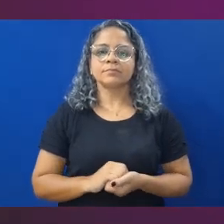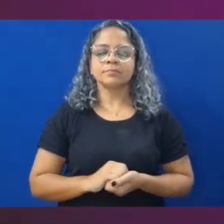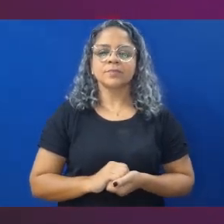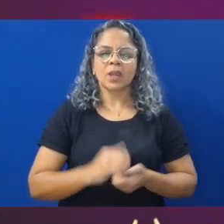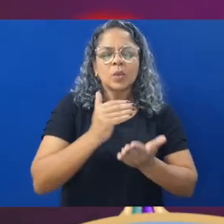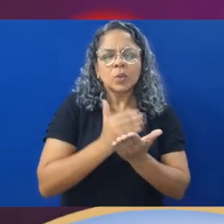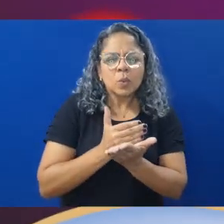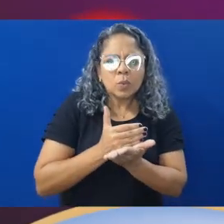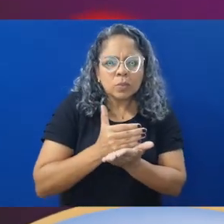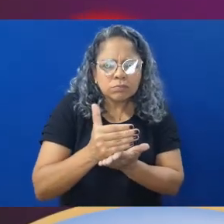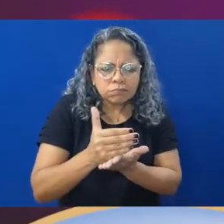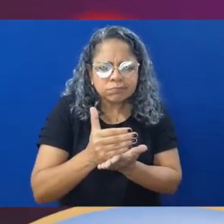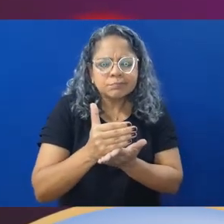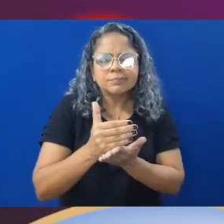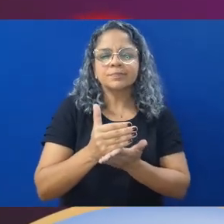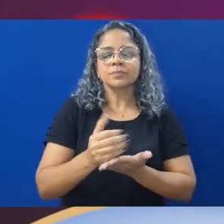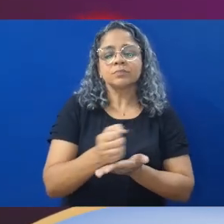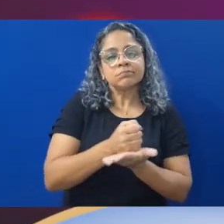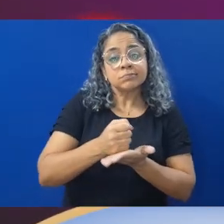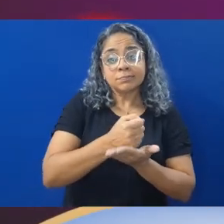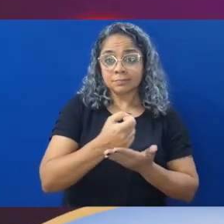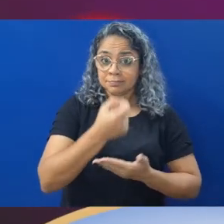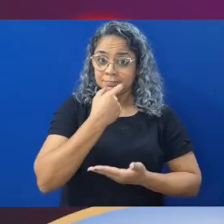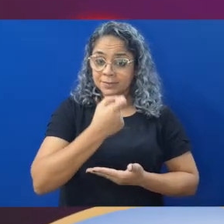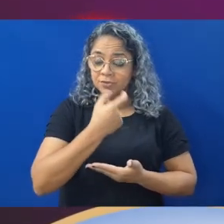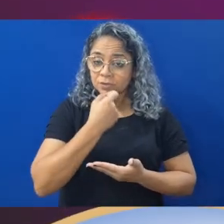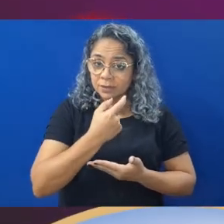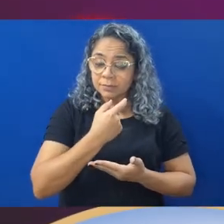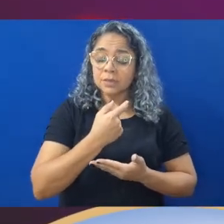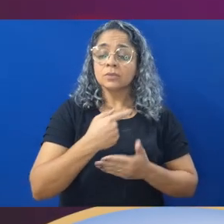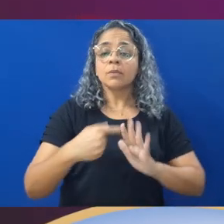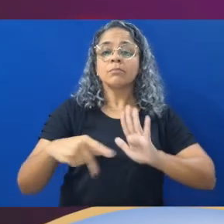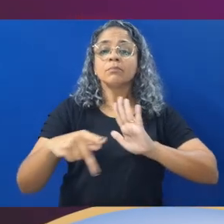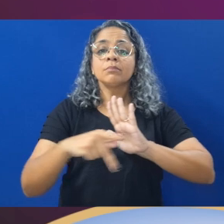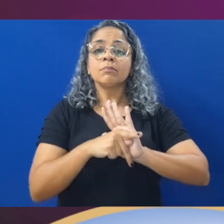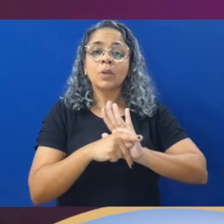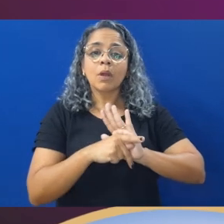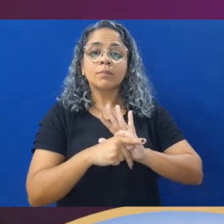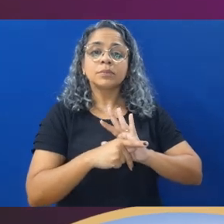Considerando a etapa inicial do ciclo, os inibidores de entrada são medicamentos que